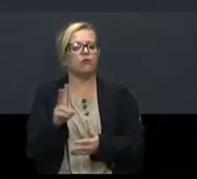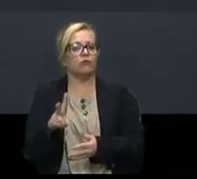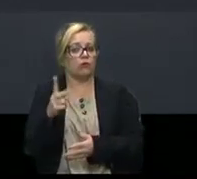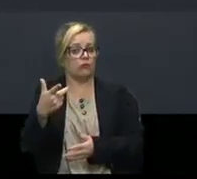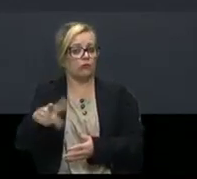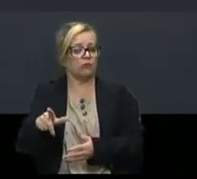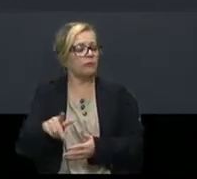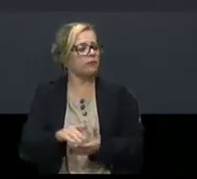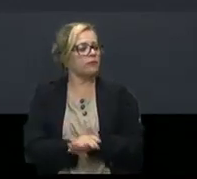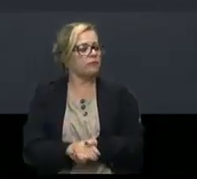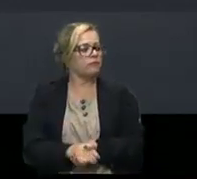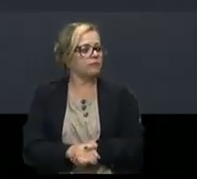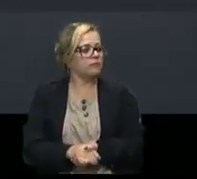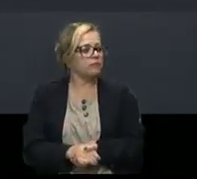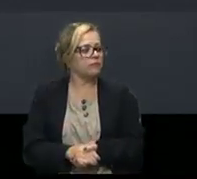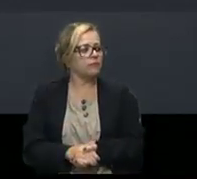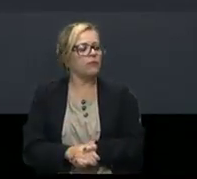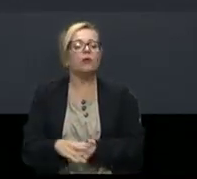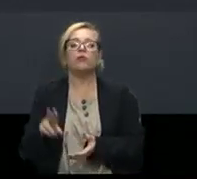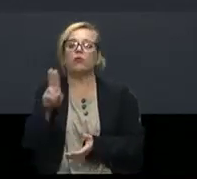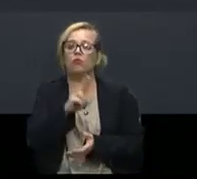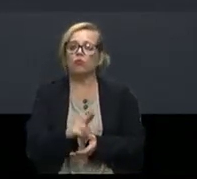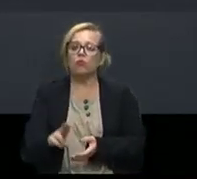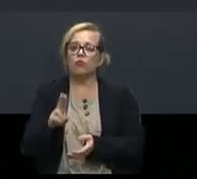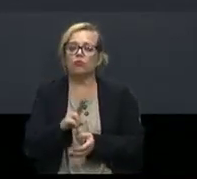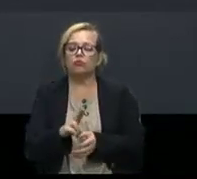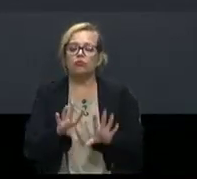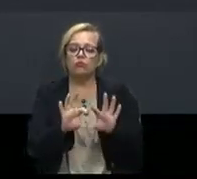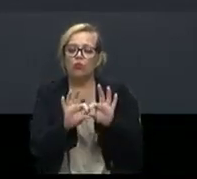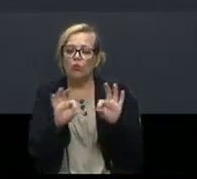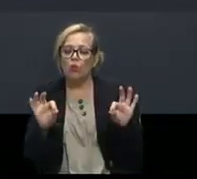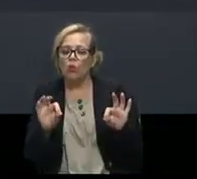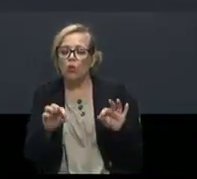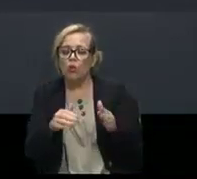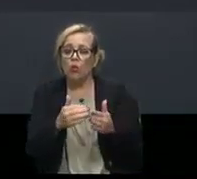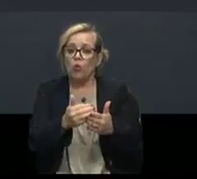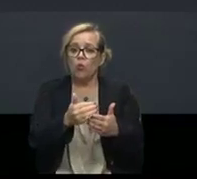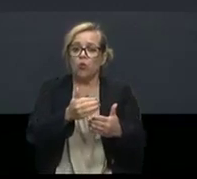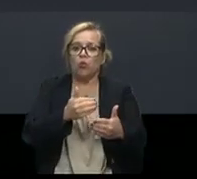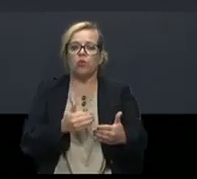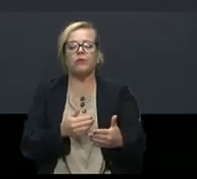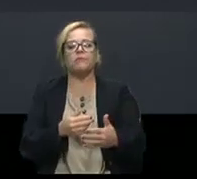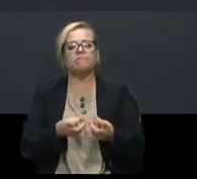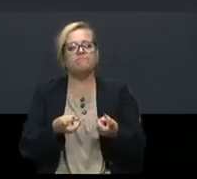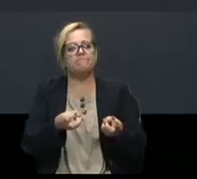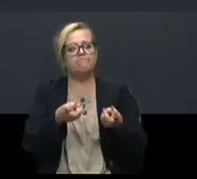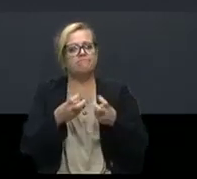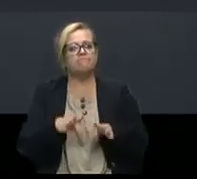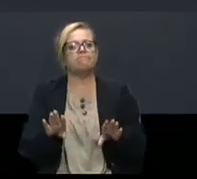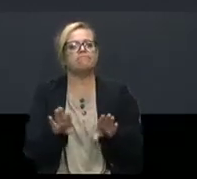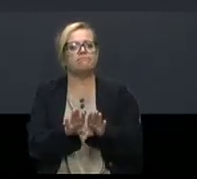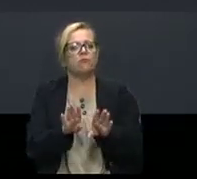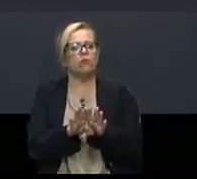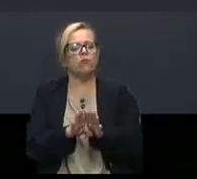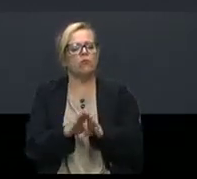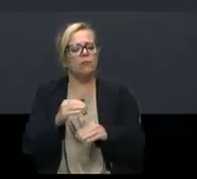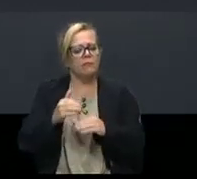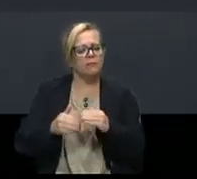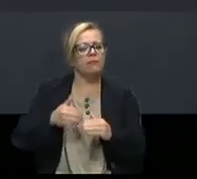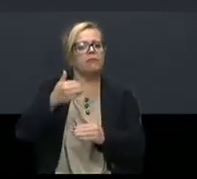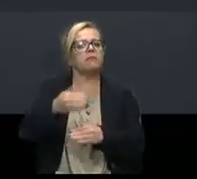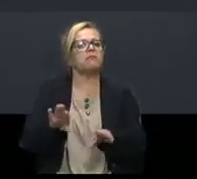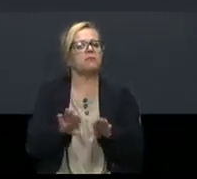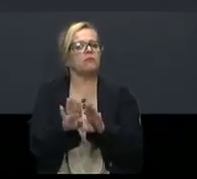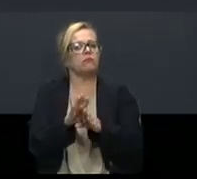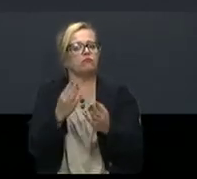da outra. Isso é feito com o uso da regressão linear. Você vai ver. E olha só como podemos ir além.